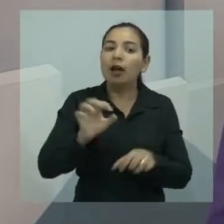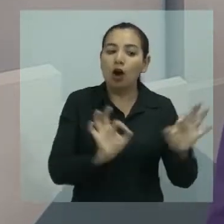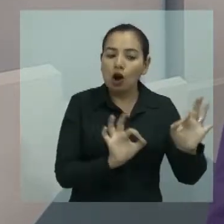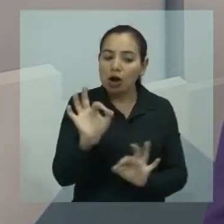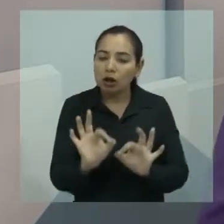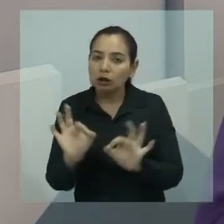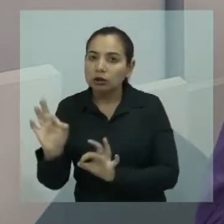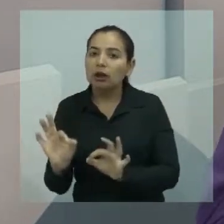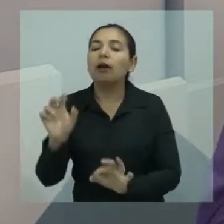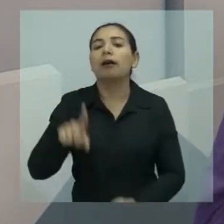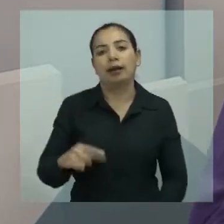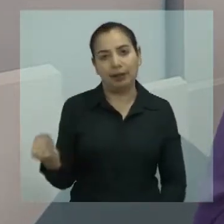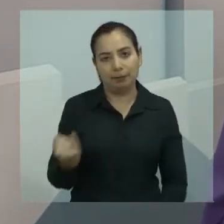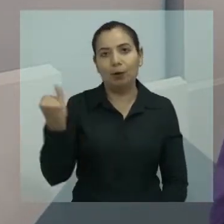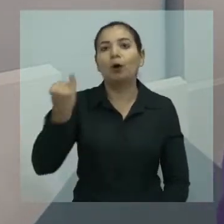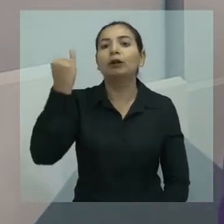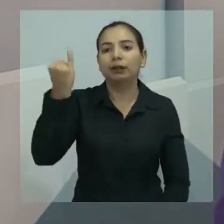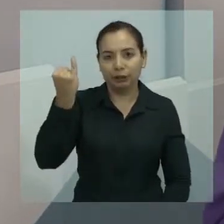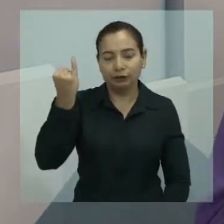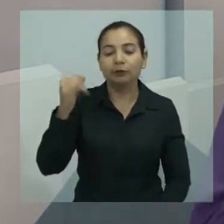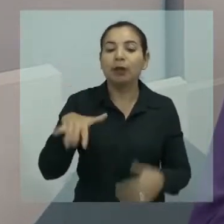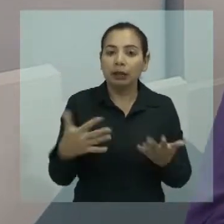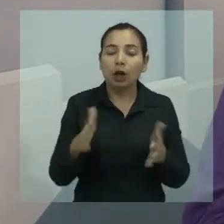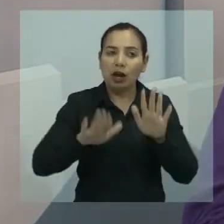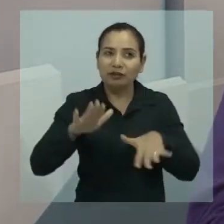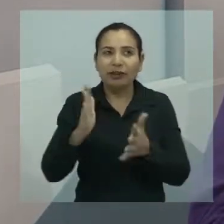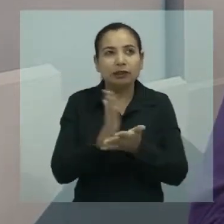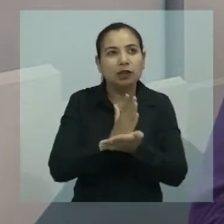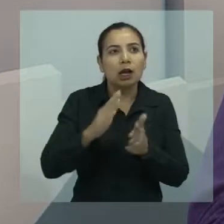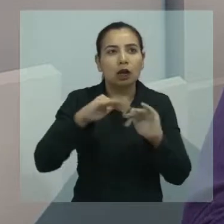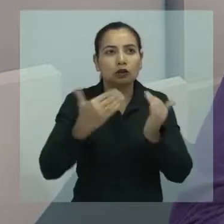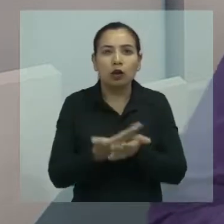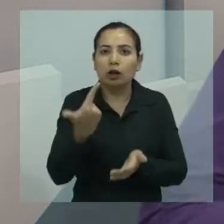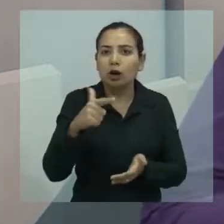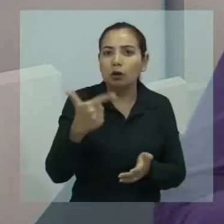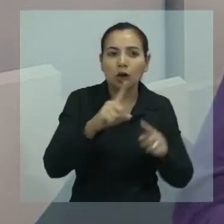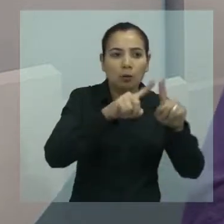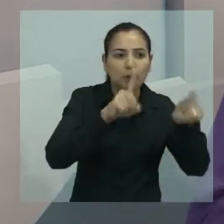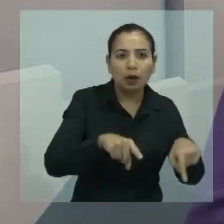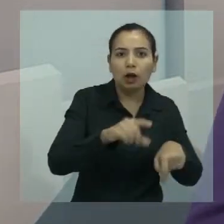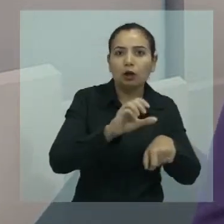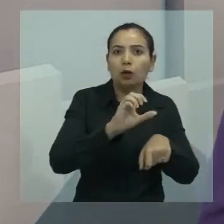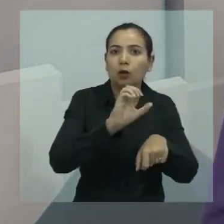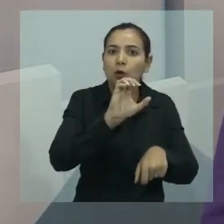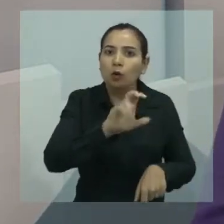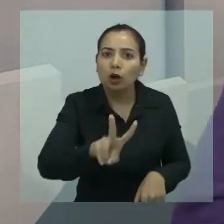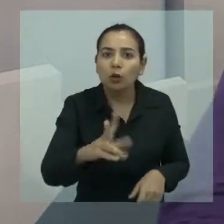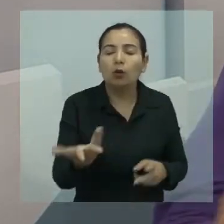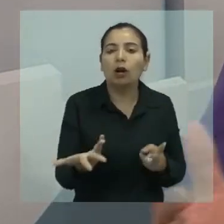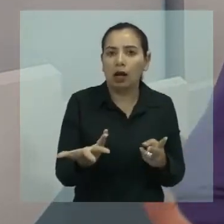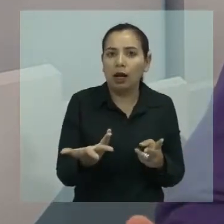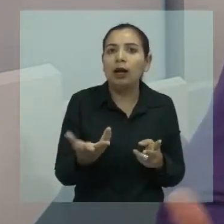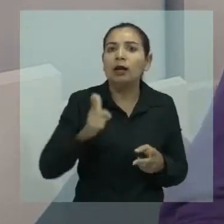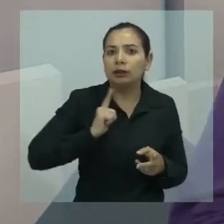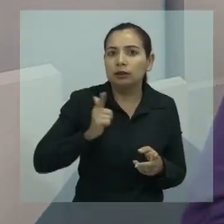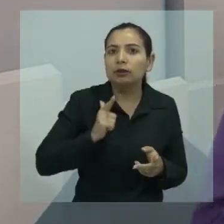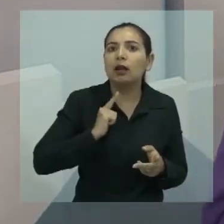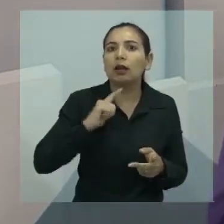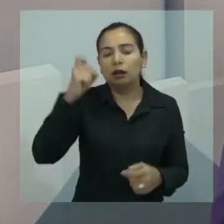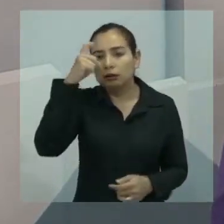tempo, dedicados ao processo de aprendizagem. Essa questão organizacional, ela é muito importante. Escolas, muitas vezes, que não têm um